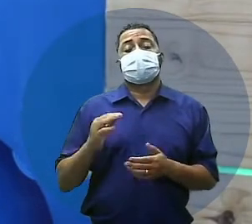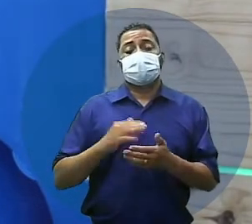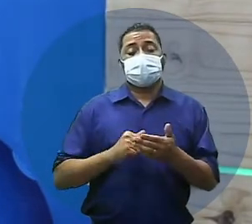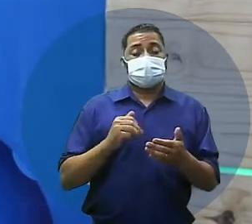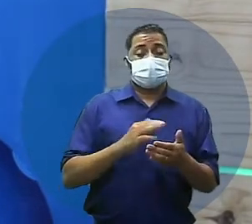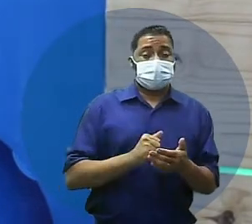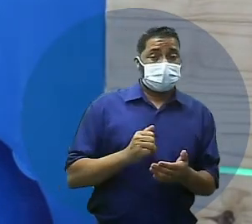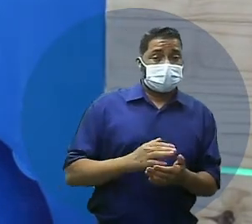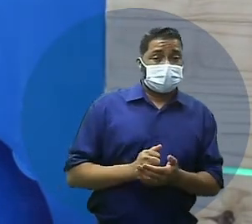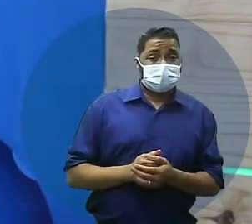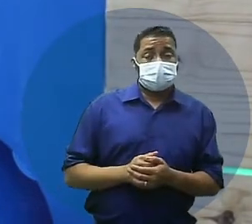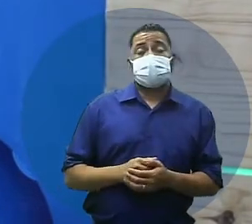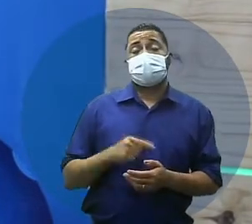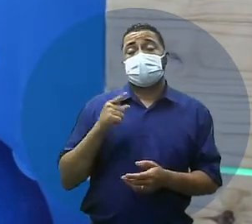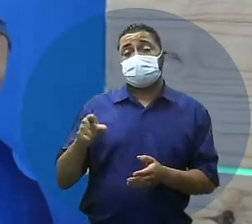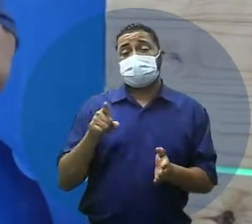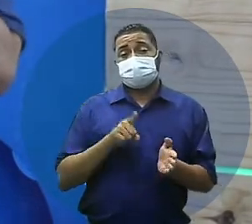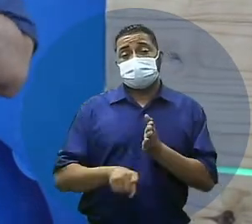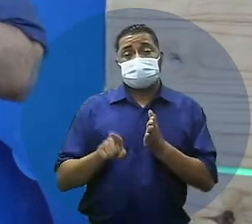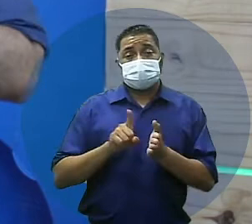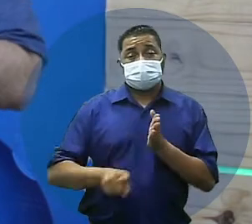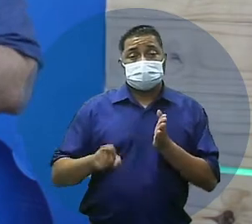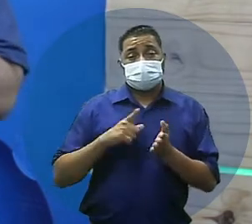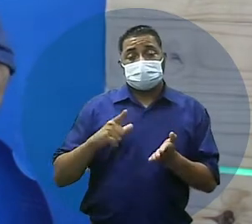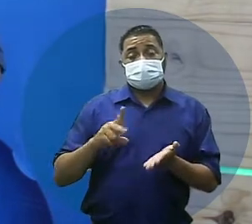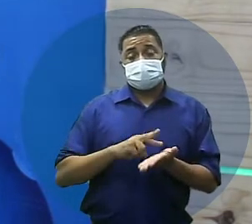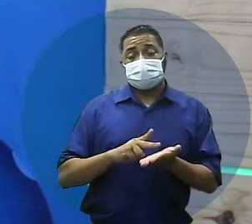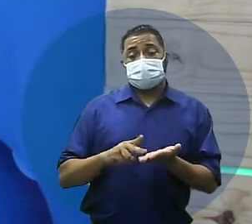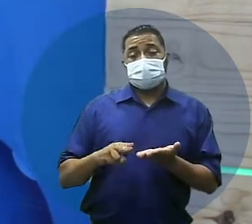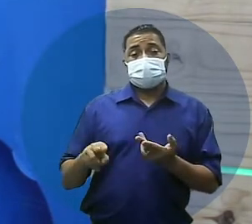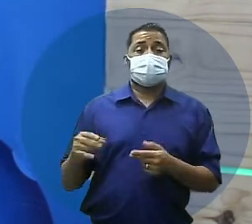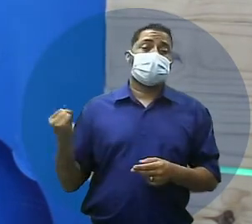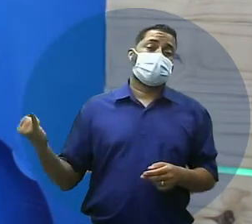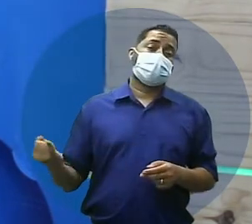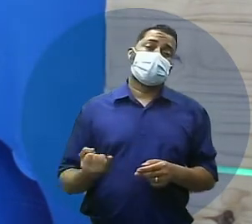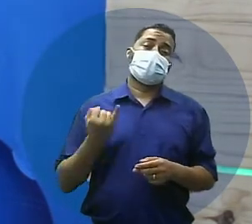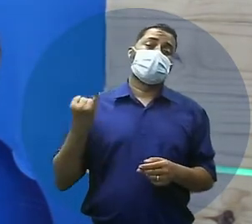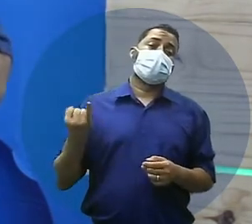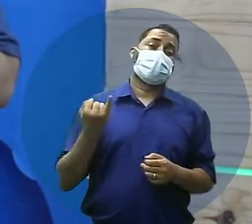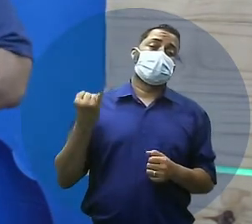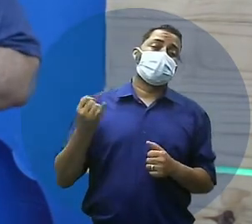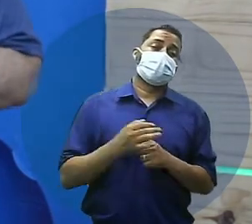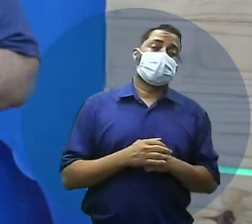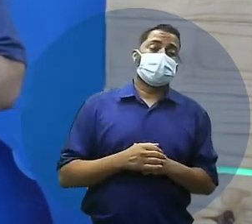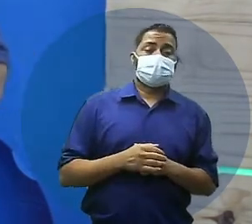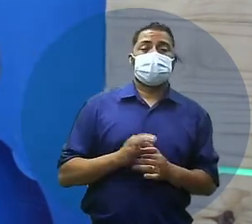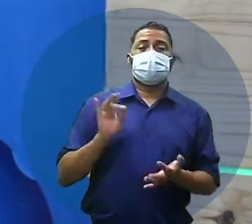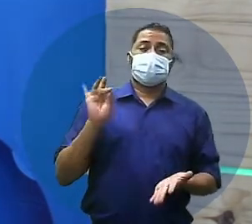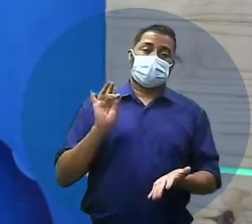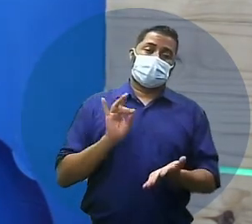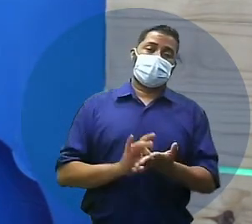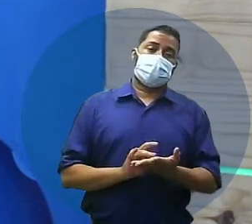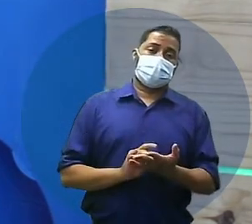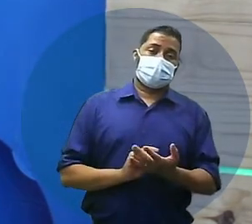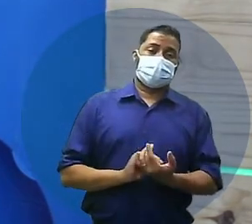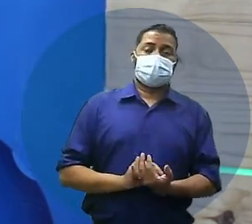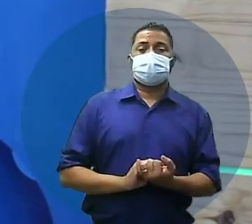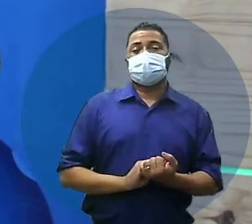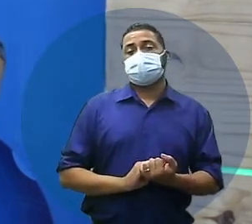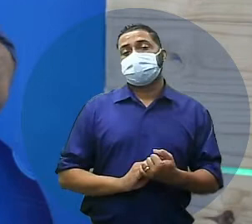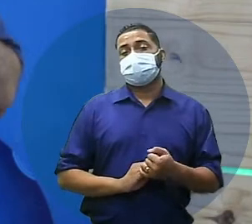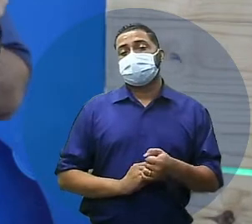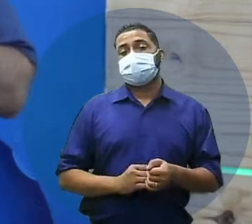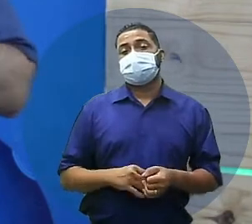eliminação. Essa questão, ela traz vários pontos importantíssimos e verdadeiros sobre a questão